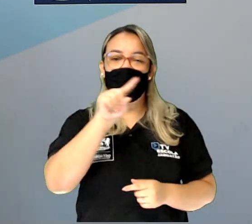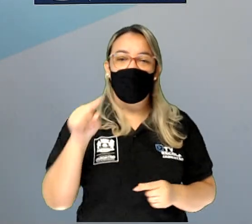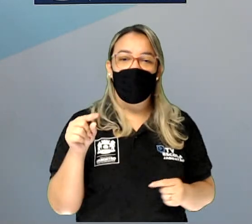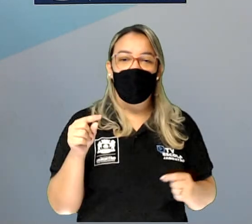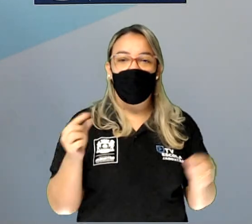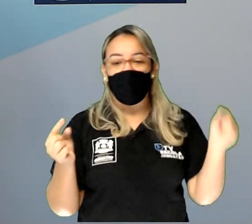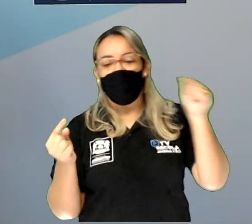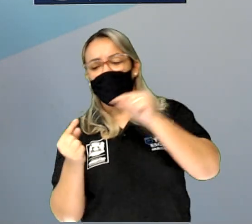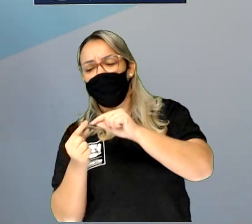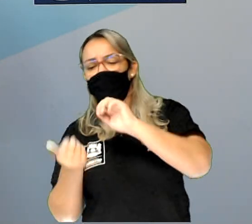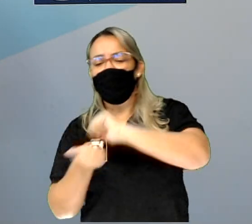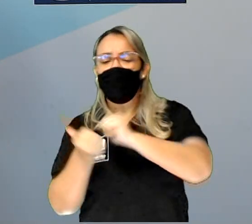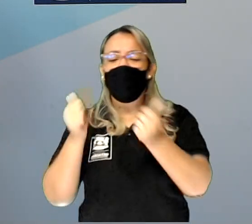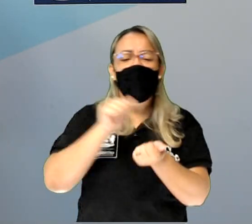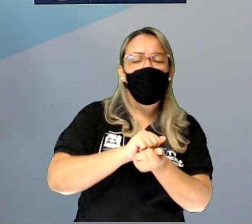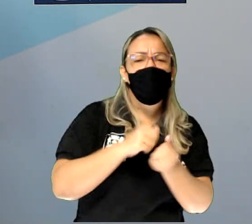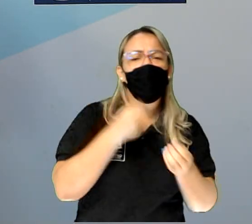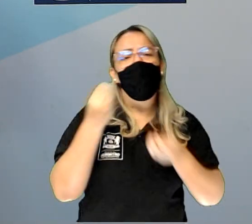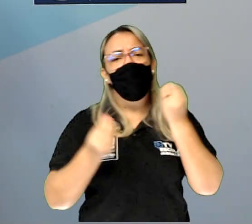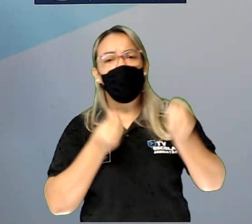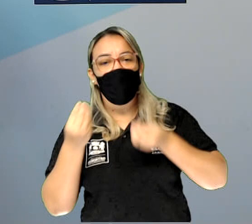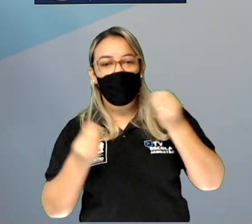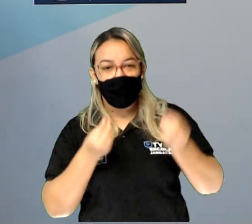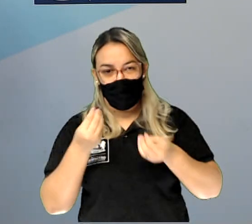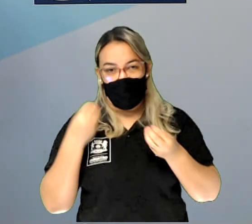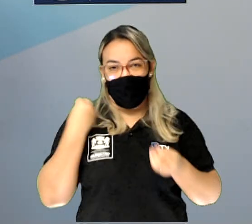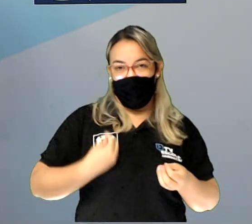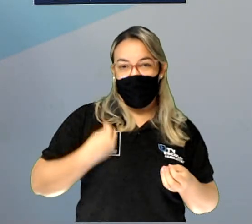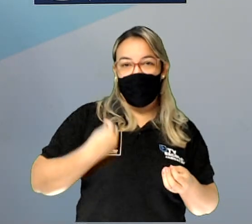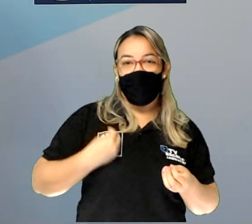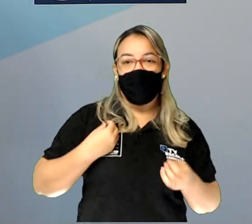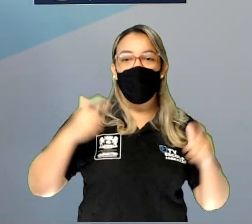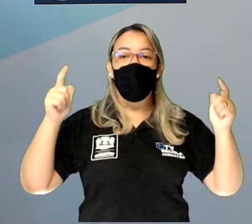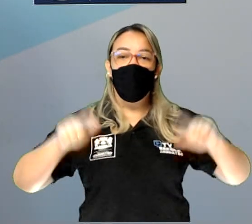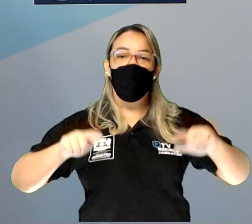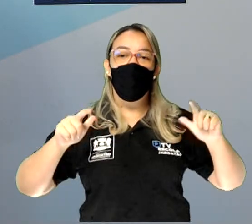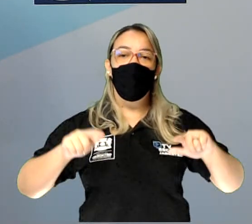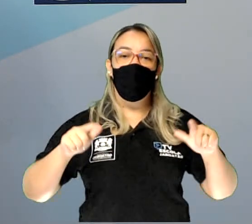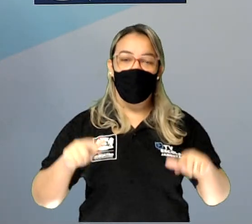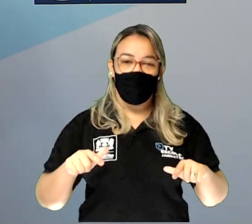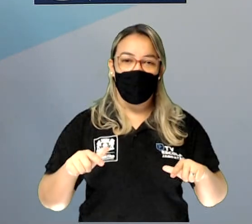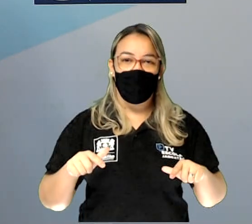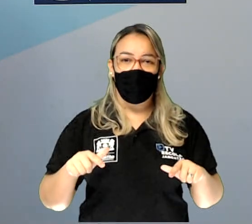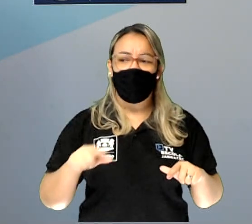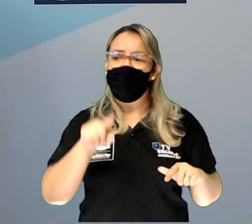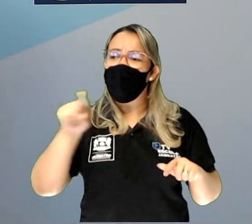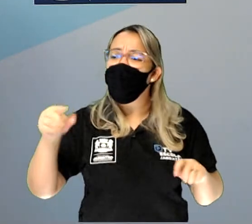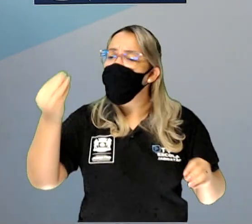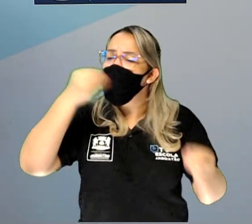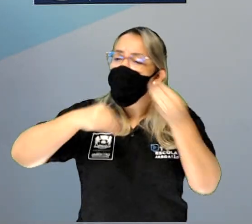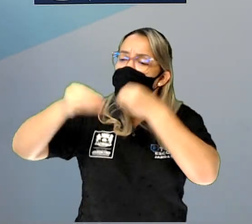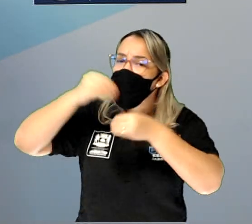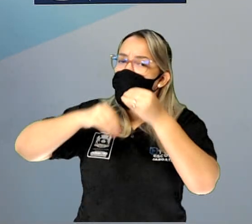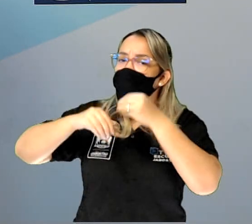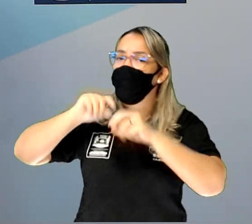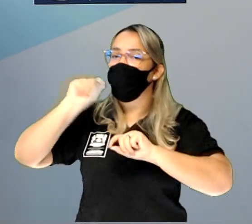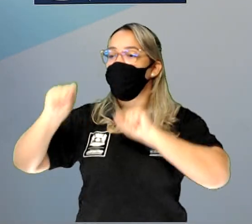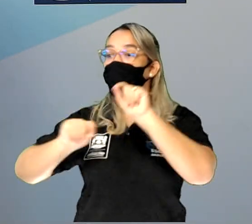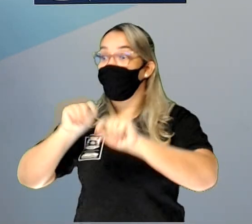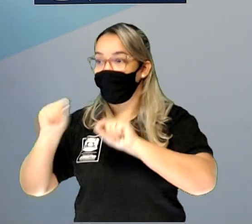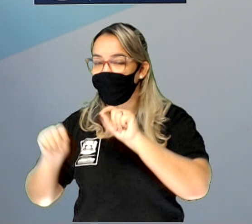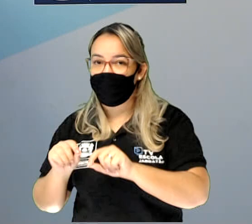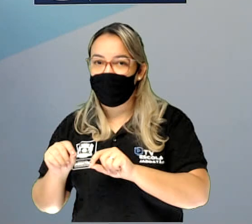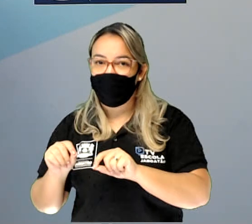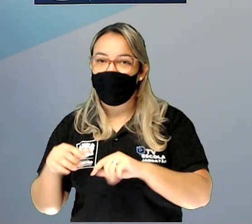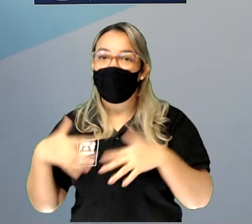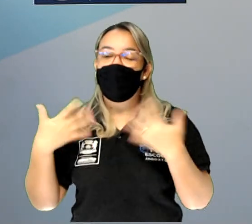como se adaptam para viverem nesses lugares. Né? De que eles precisam para comer, não é? O